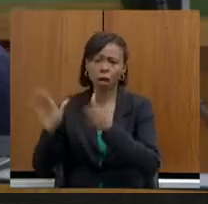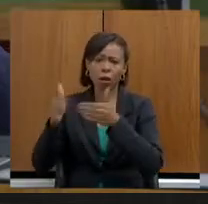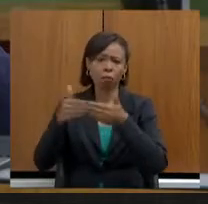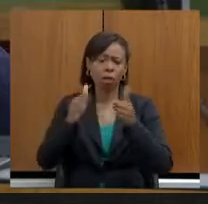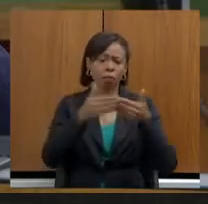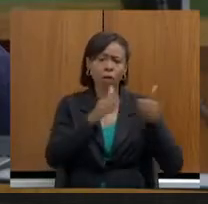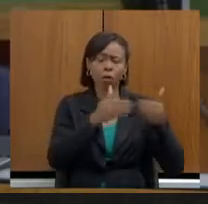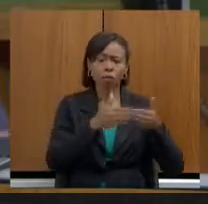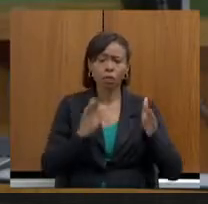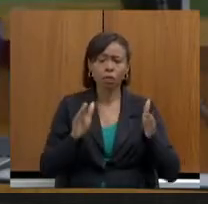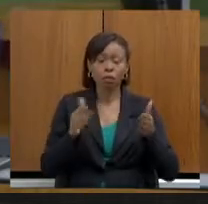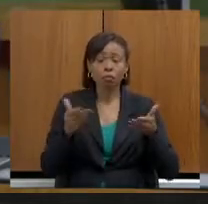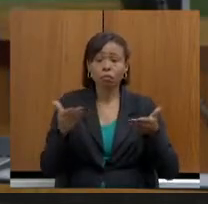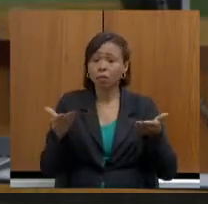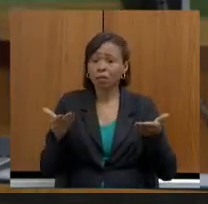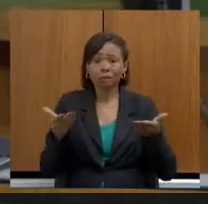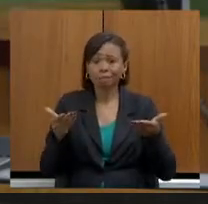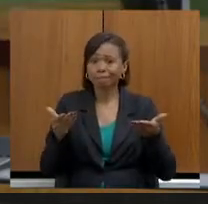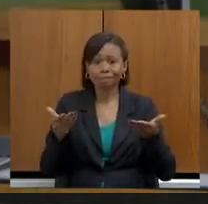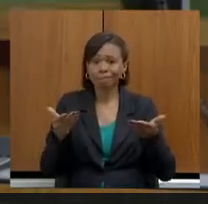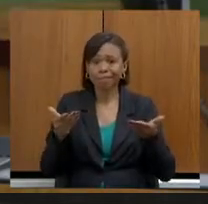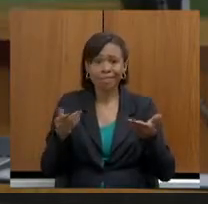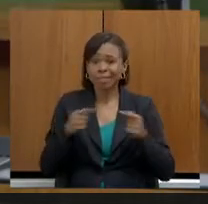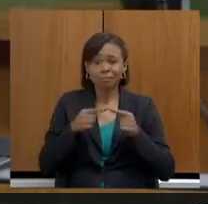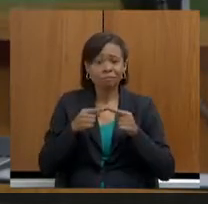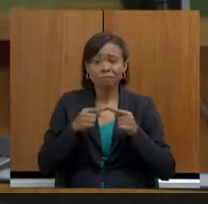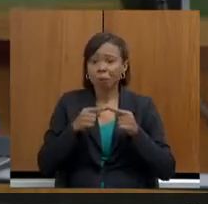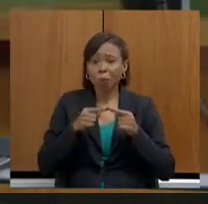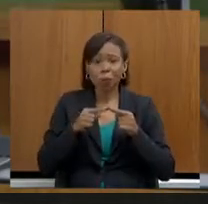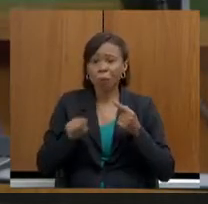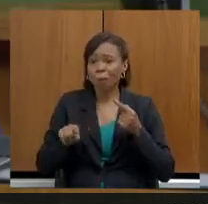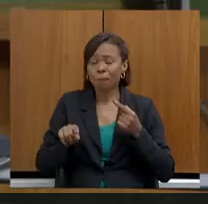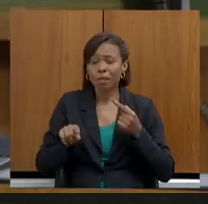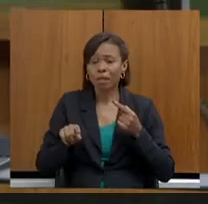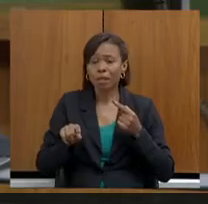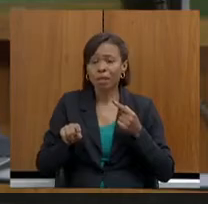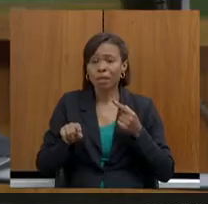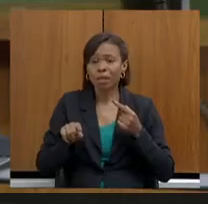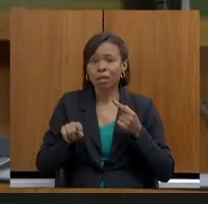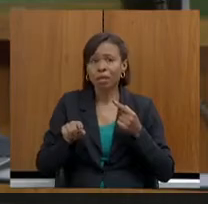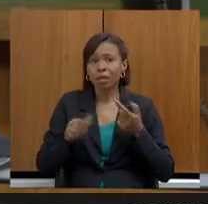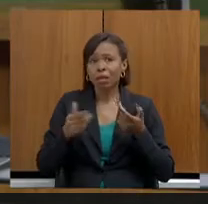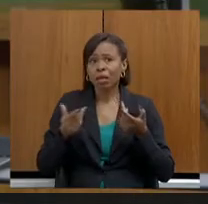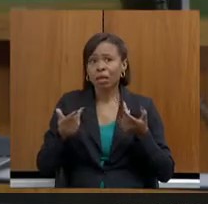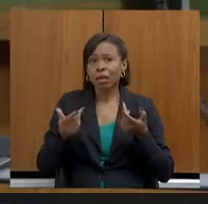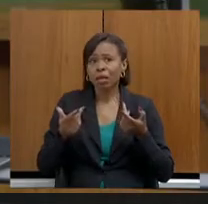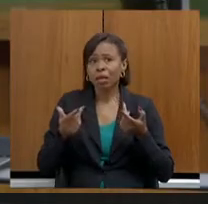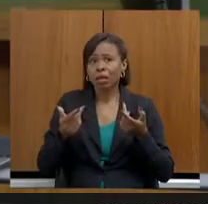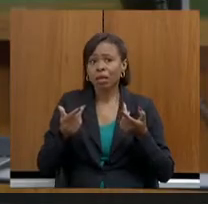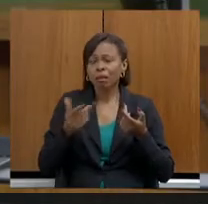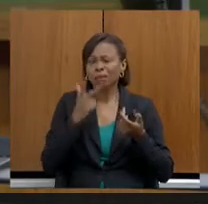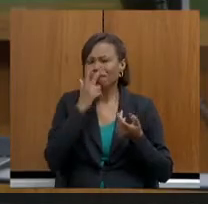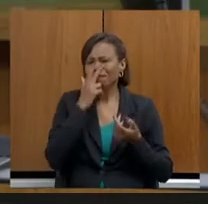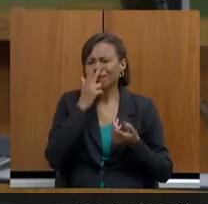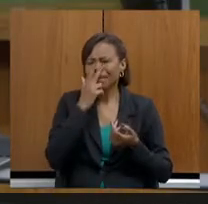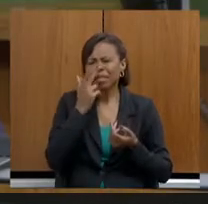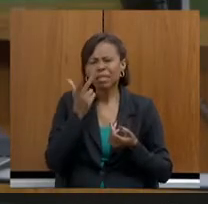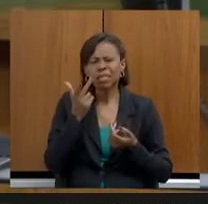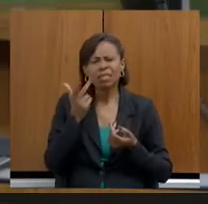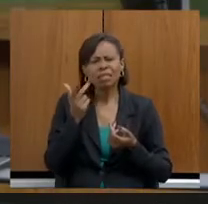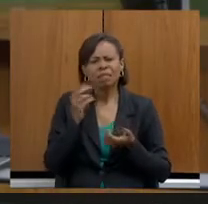nenhum sentido né a não ser e eu não vou dizer que nem a preocupação parece ser até uma